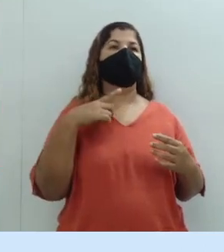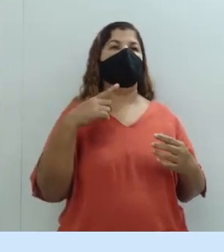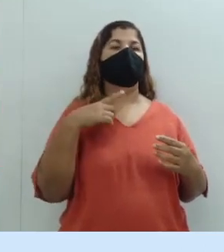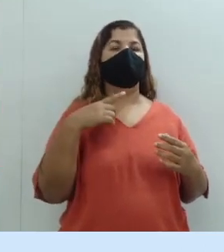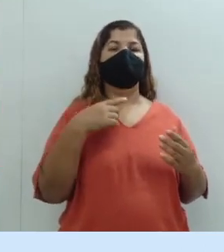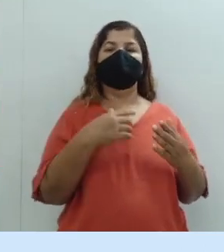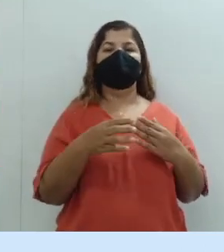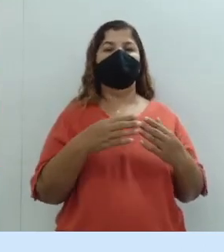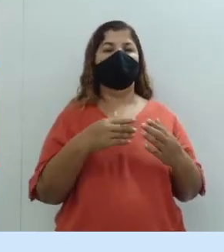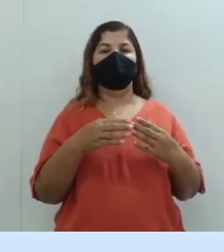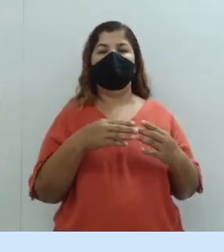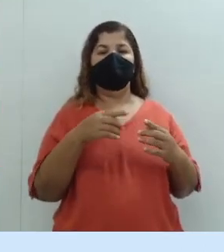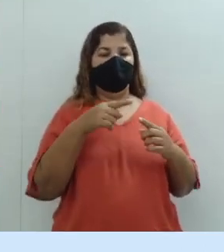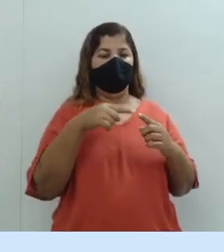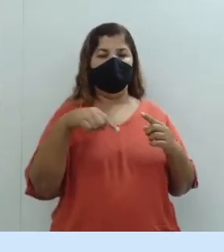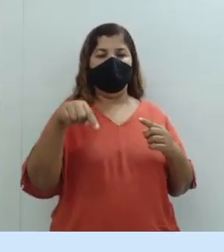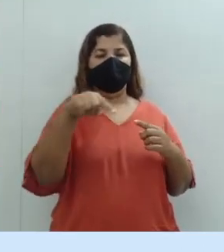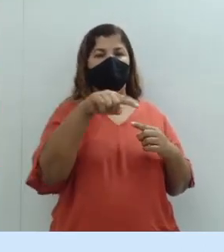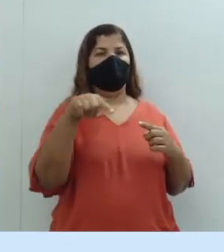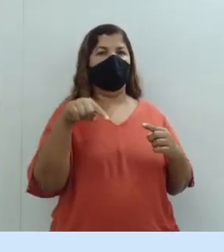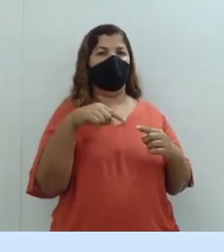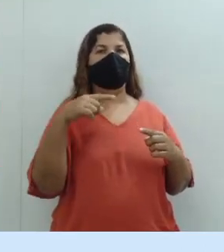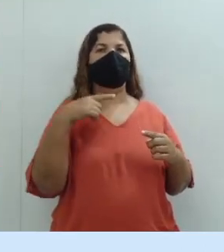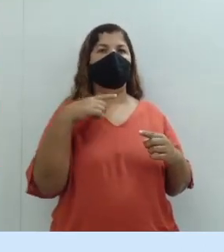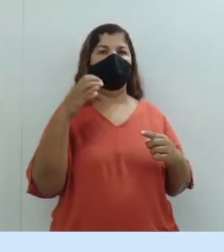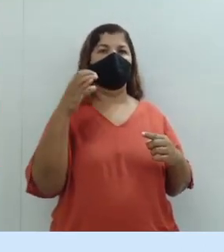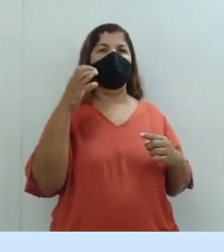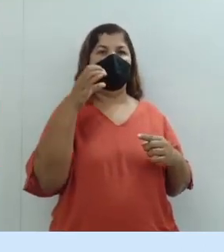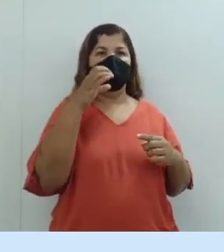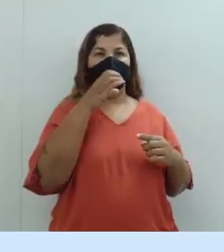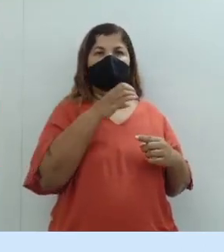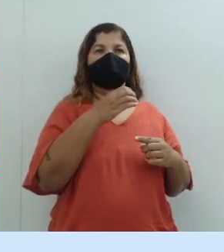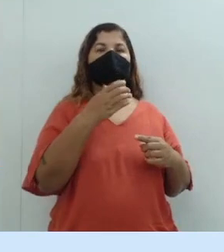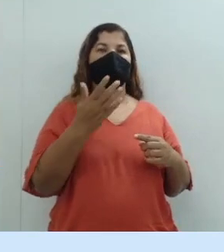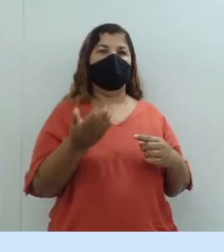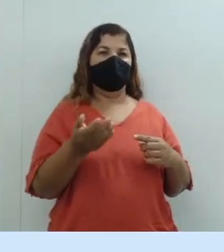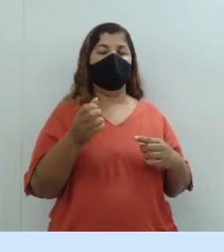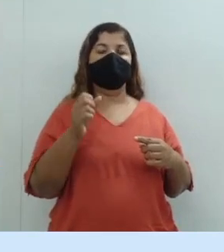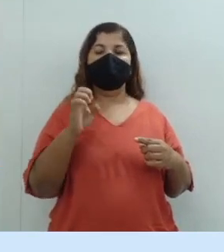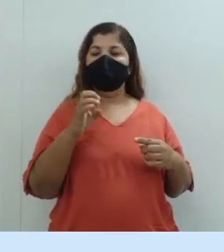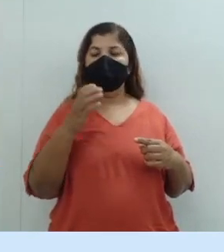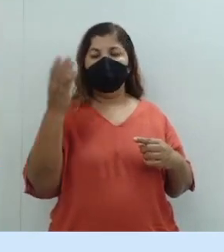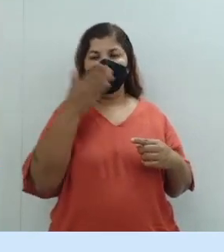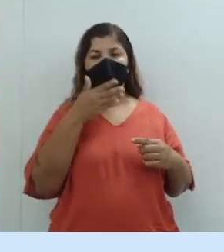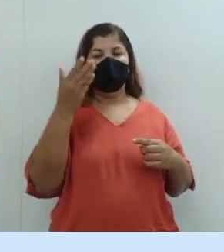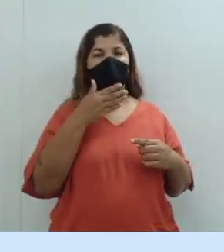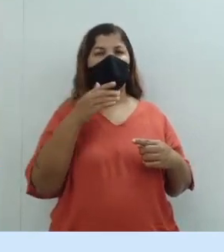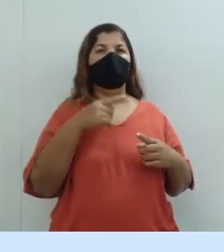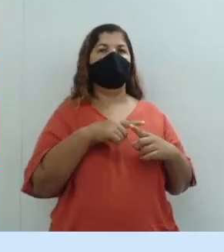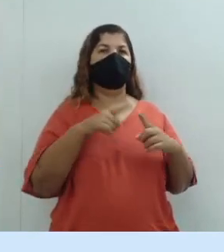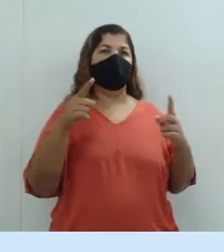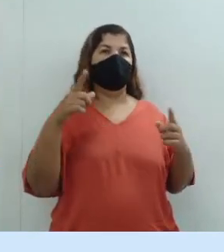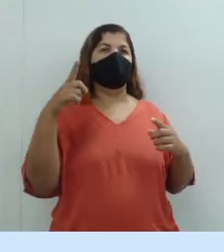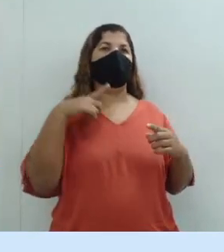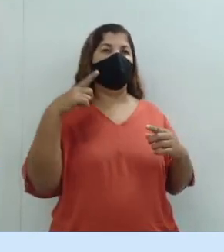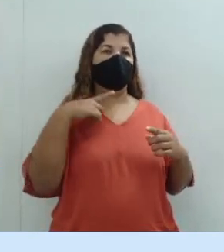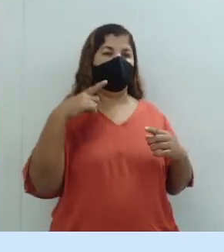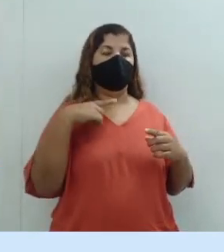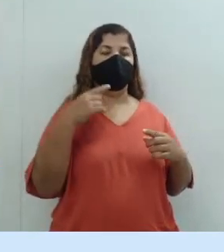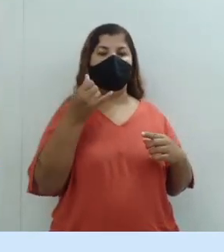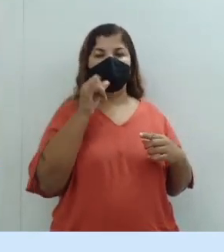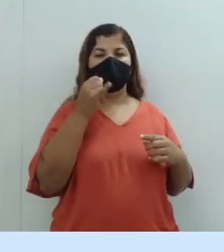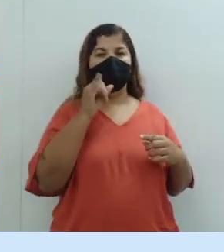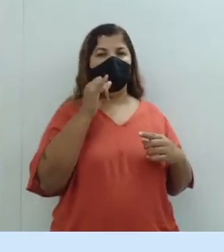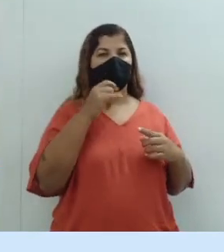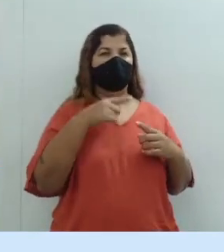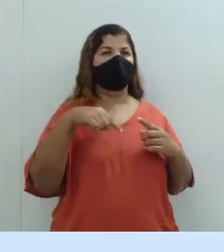qualquer condutor vai gerar calor. Mesmo que seja imperceptível, mas ela está gerando ali, está dissipando uma certa quantidade de energia